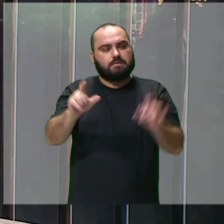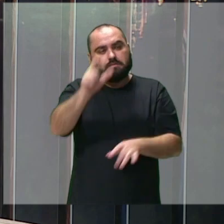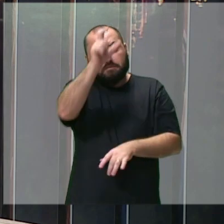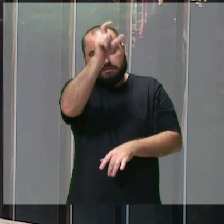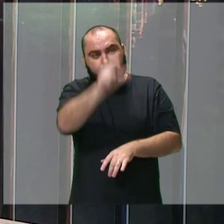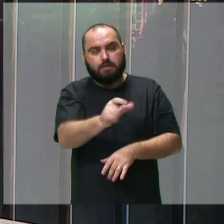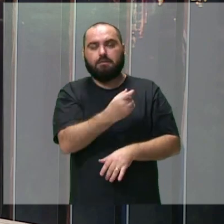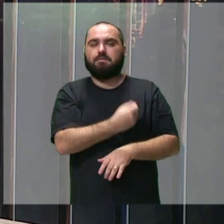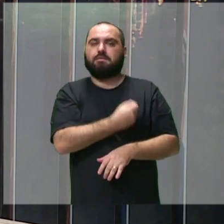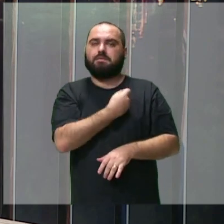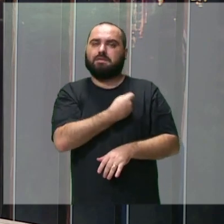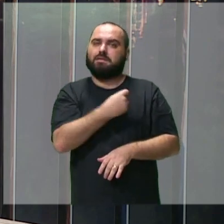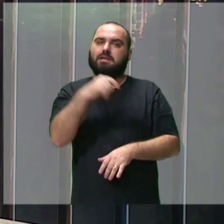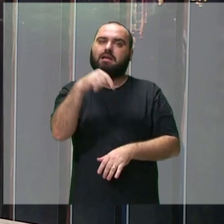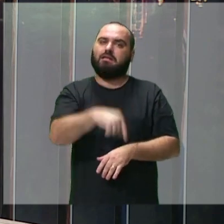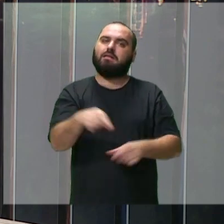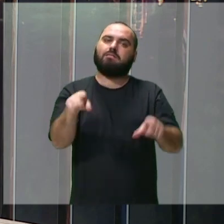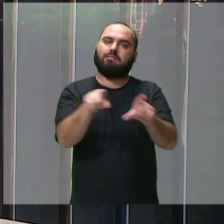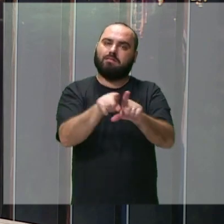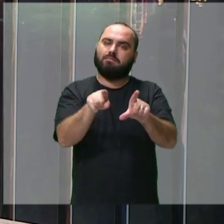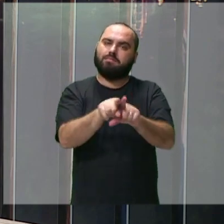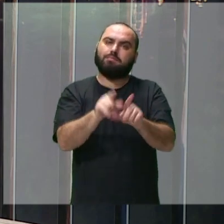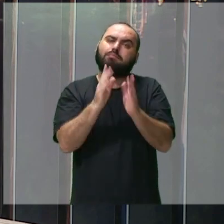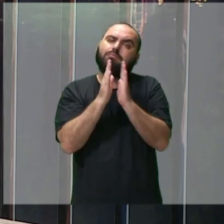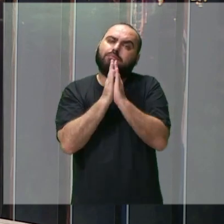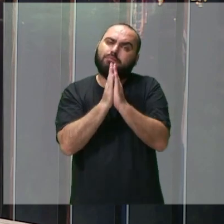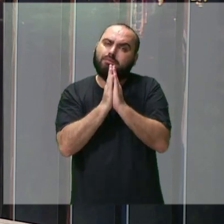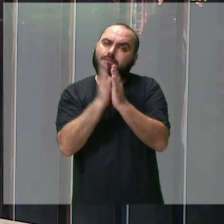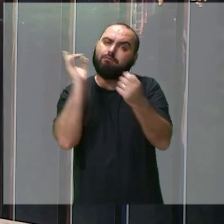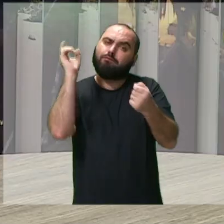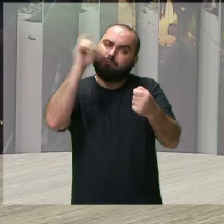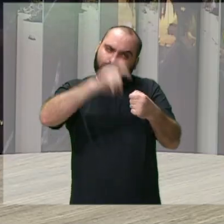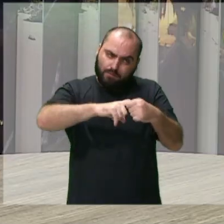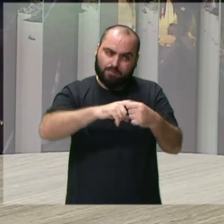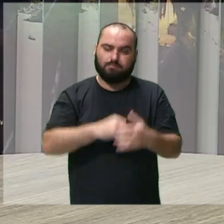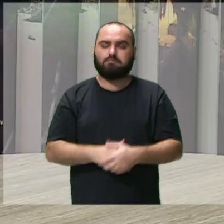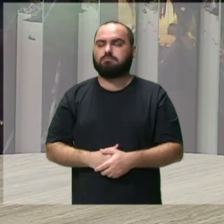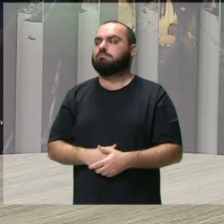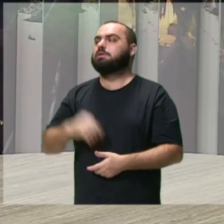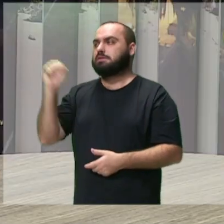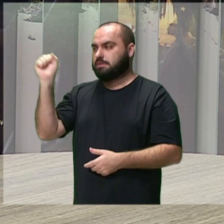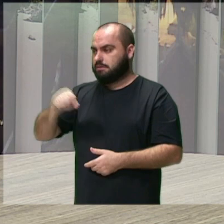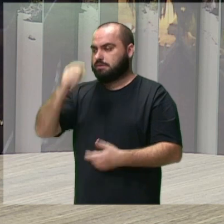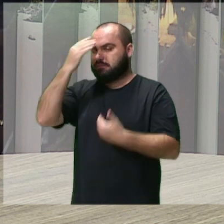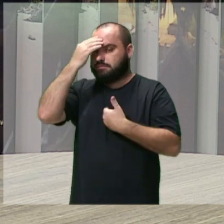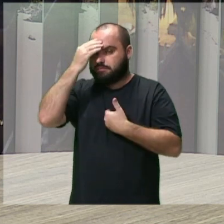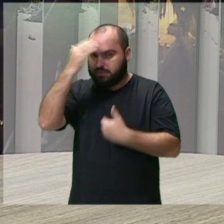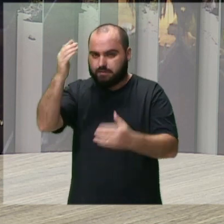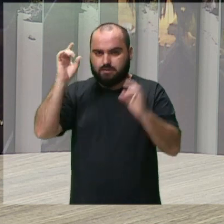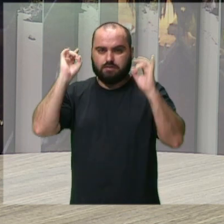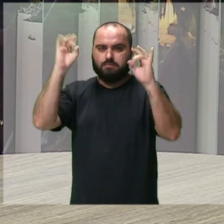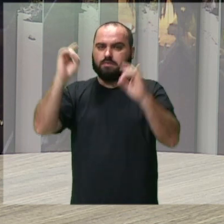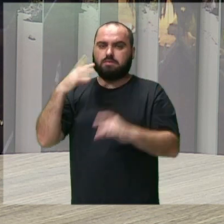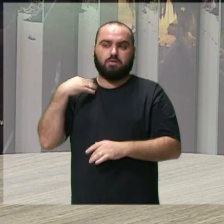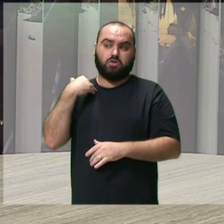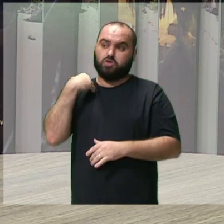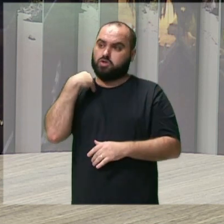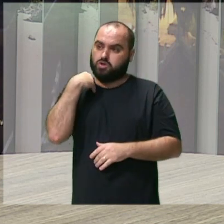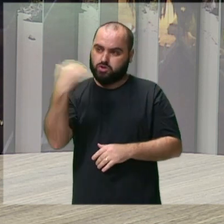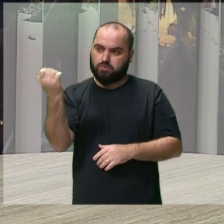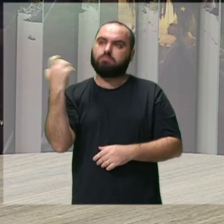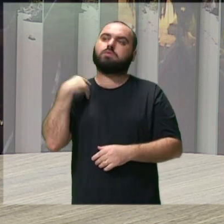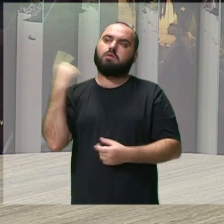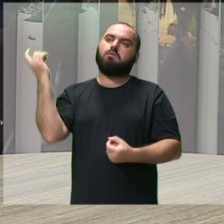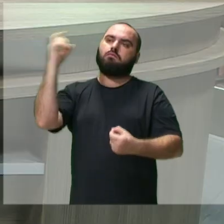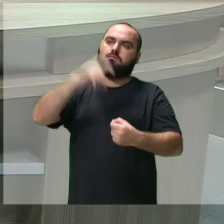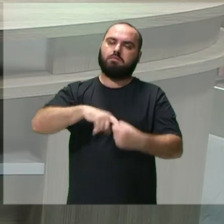tua presença aqui conosco e, por favor, volte mais vezes. Eu fico agradecido quando vocês quiserem. A gente combina e